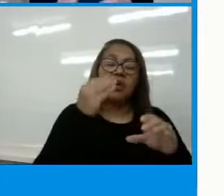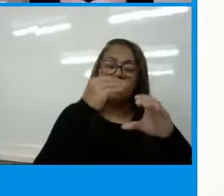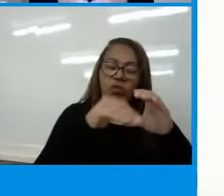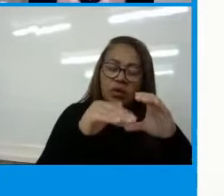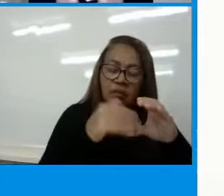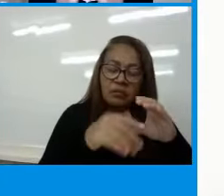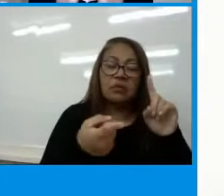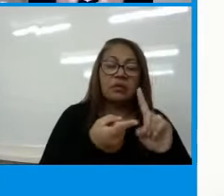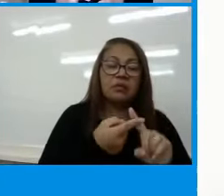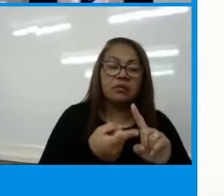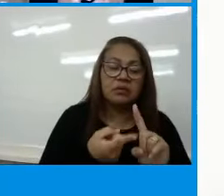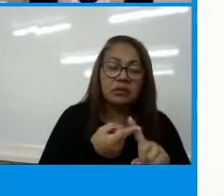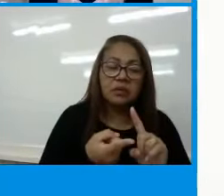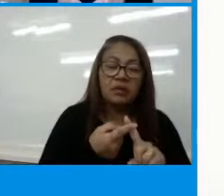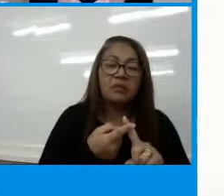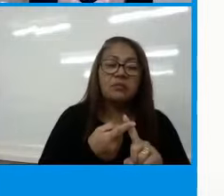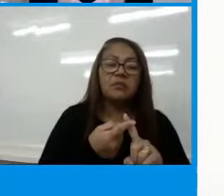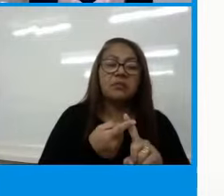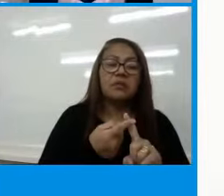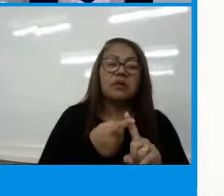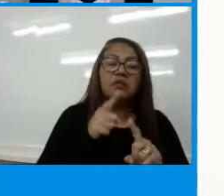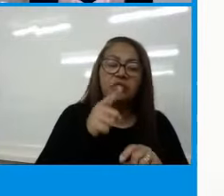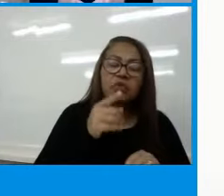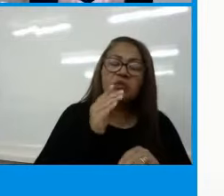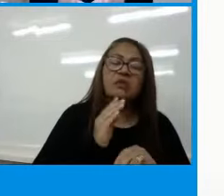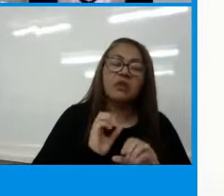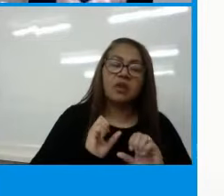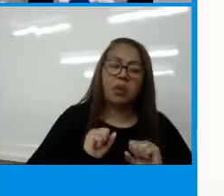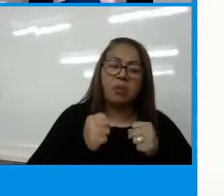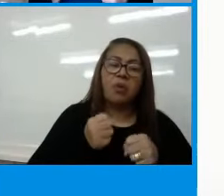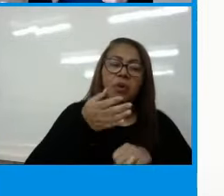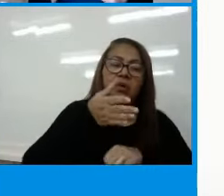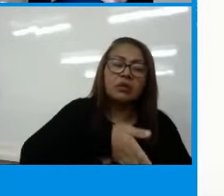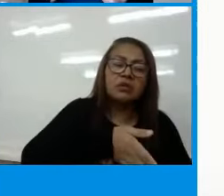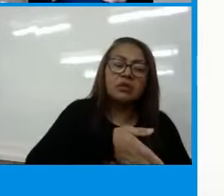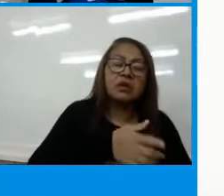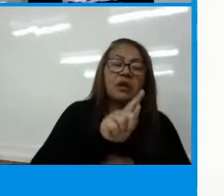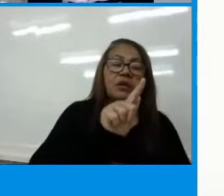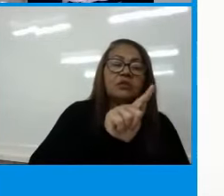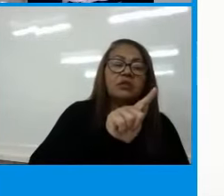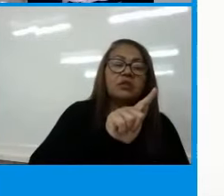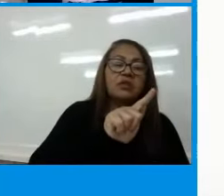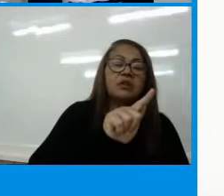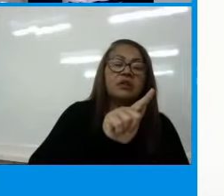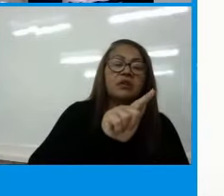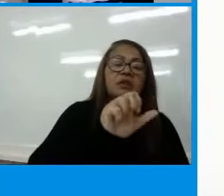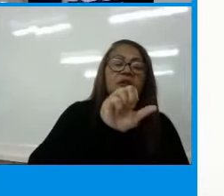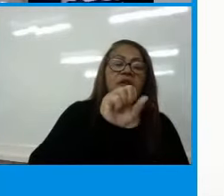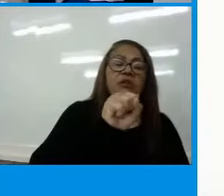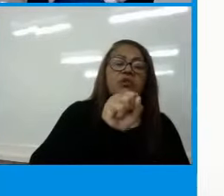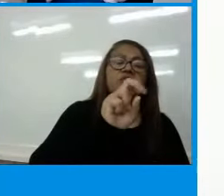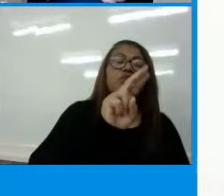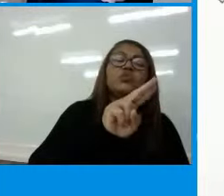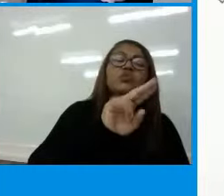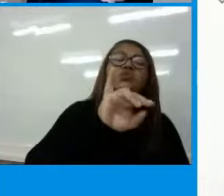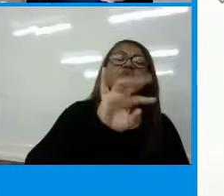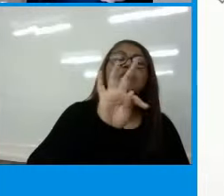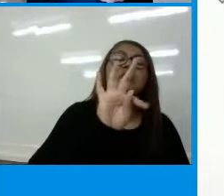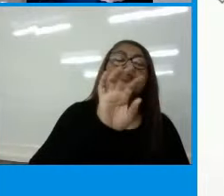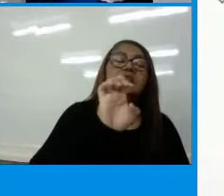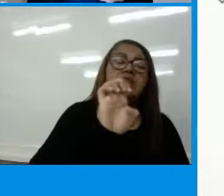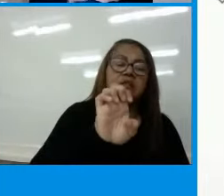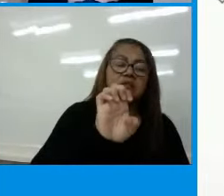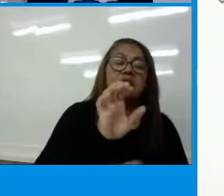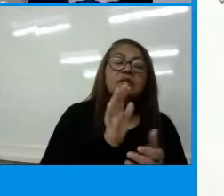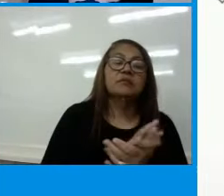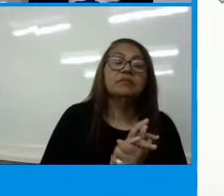ter acesso ao Google, ao G Suite. Por exemplo, esses pontinhos que existem aí ao lado do nome da